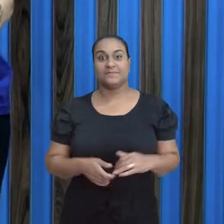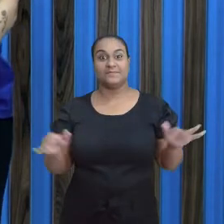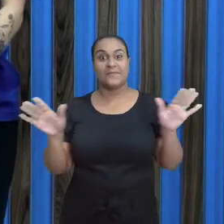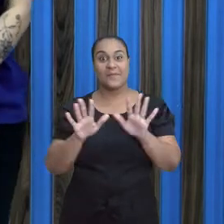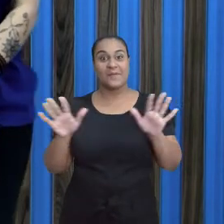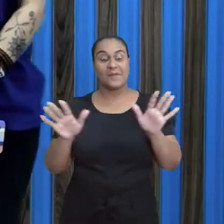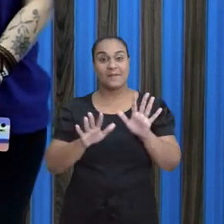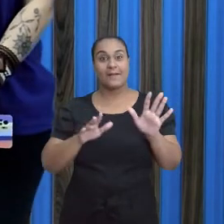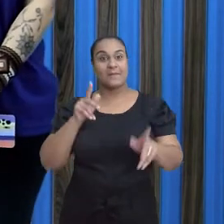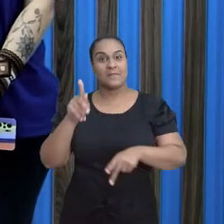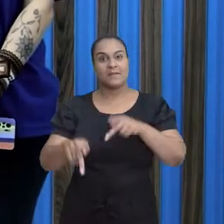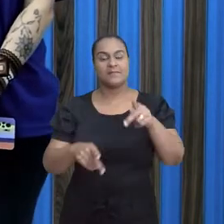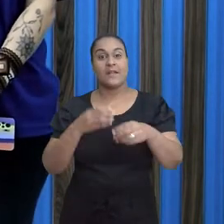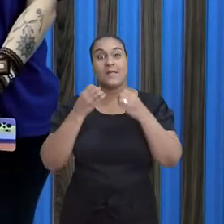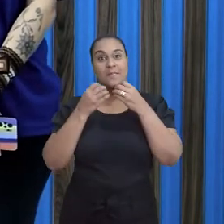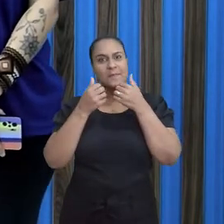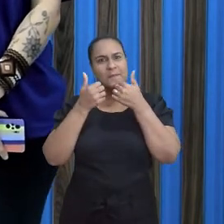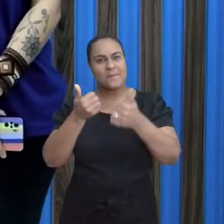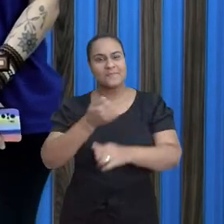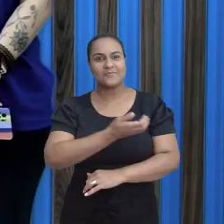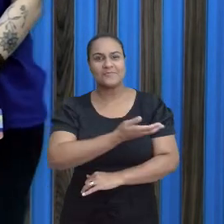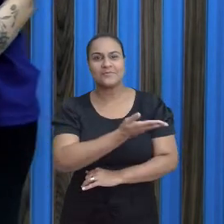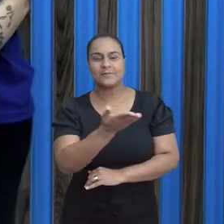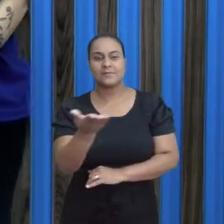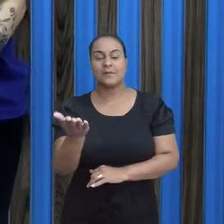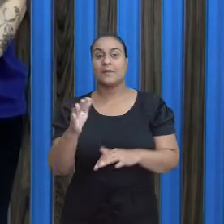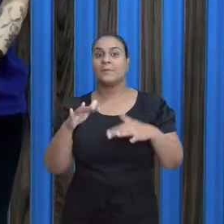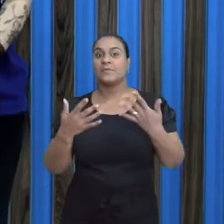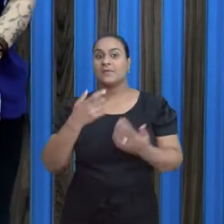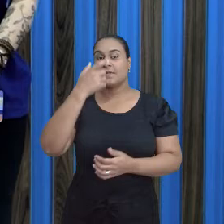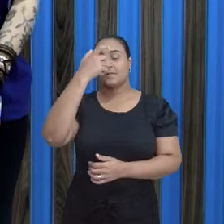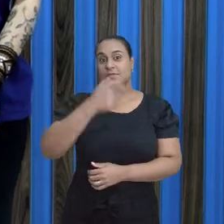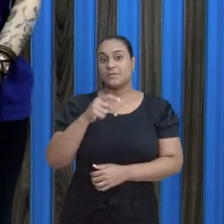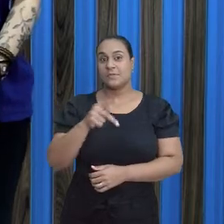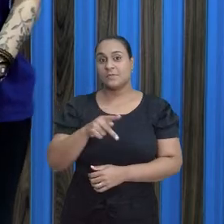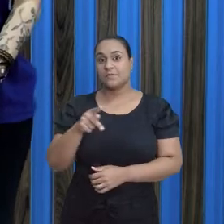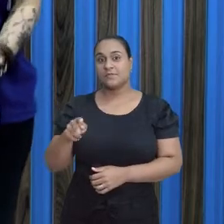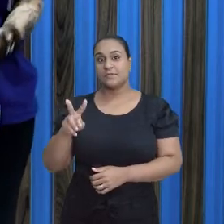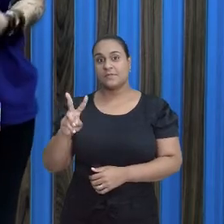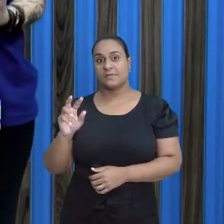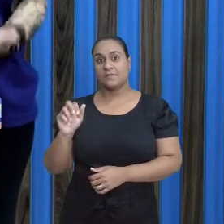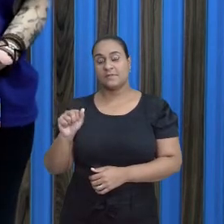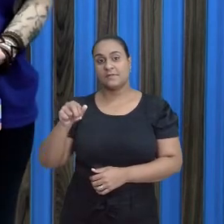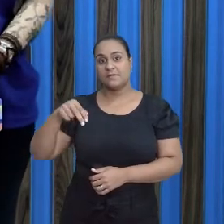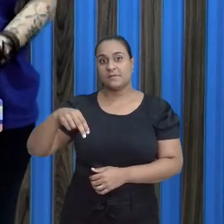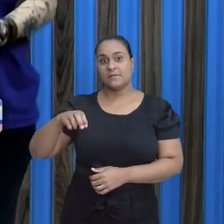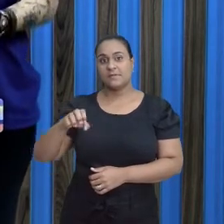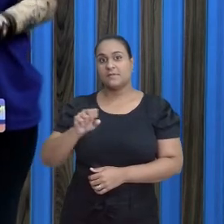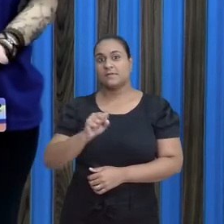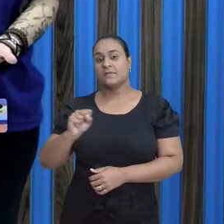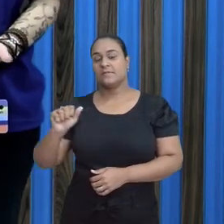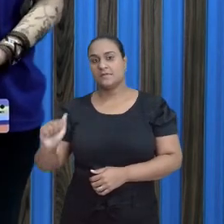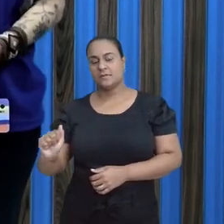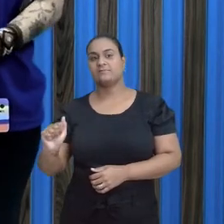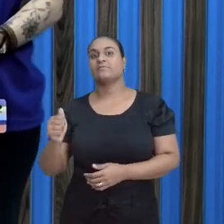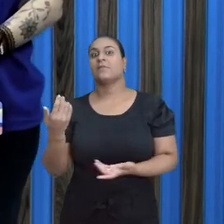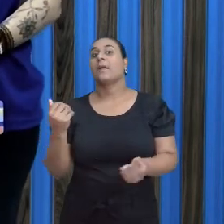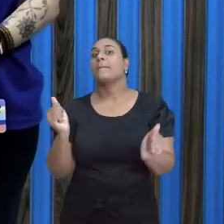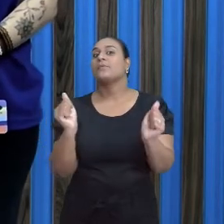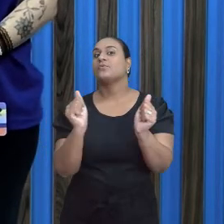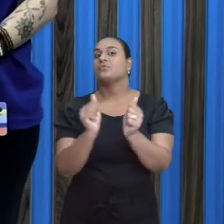Olá, gente! Tudo bem com vocês? Bom, eu sou professora Vanessa, né? E estaremos juntos na disciplina